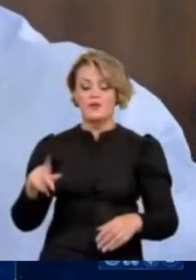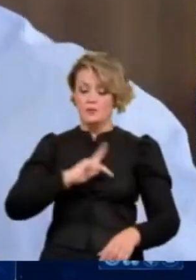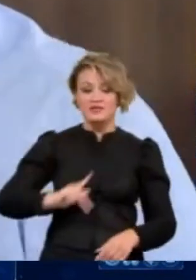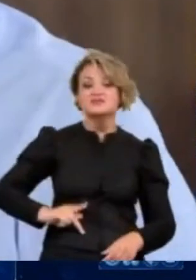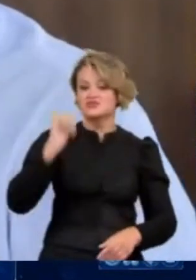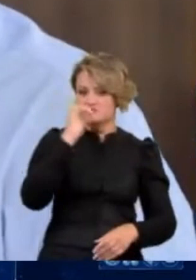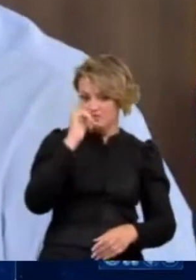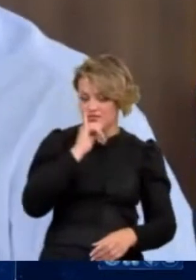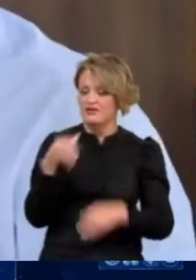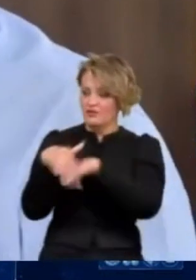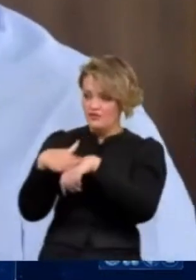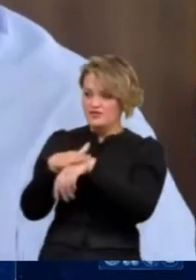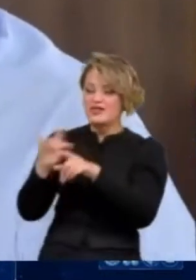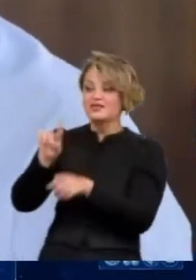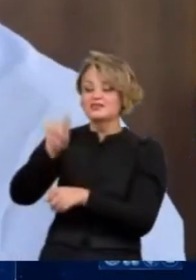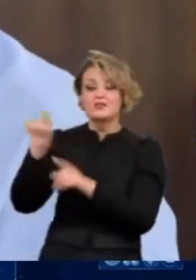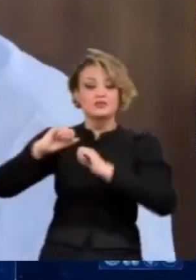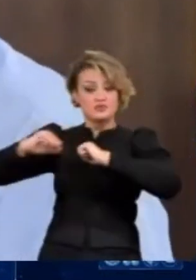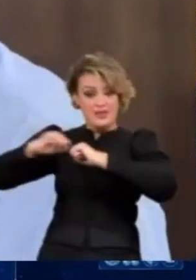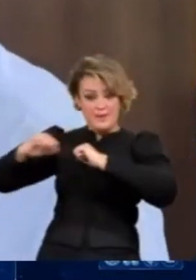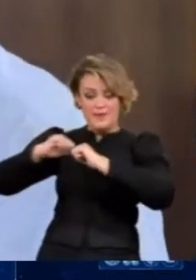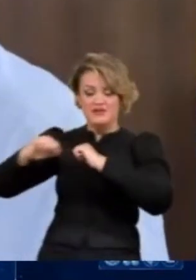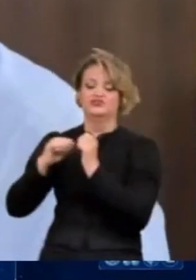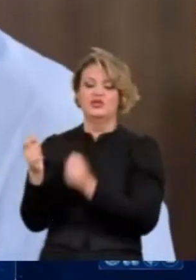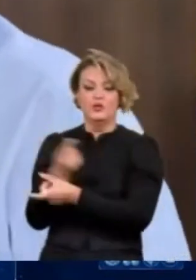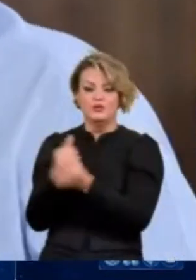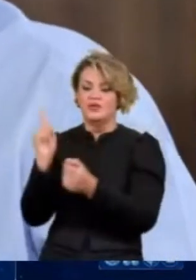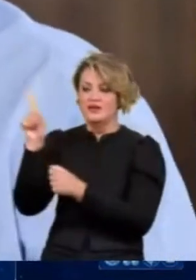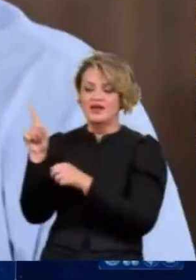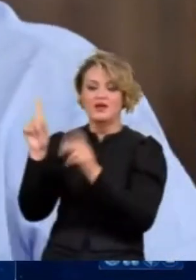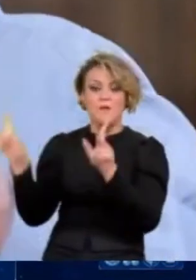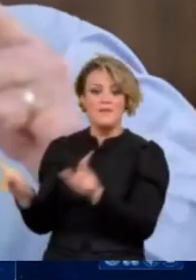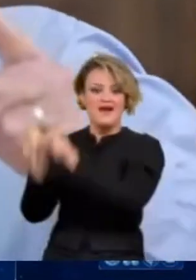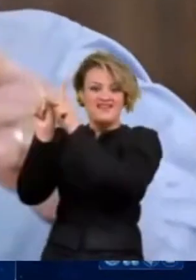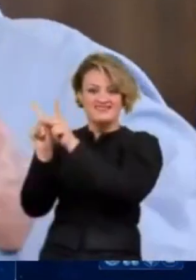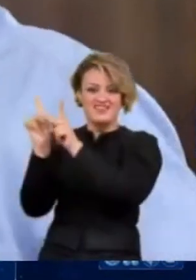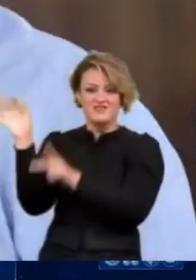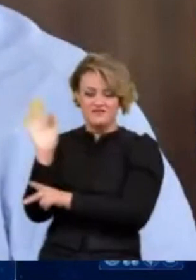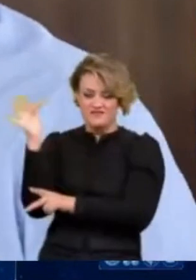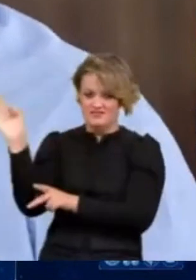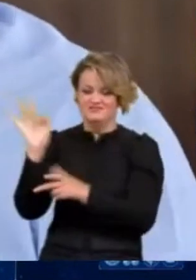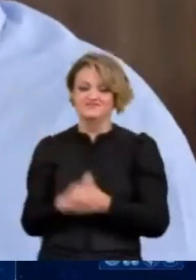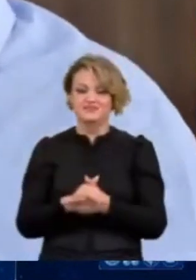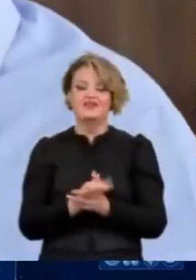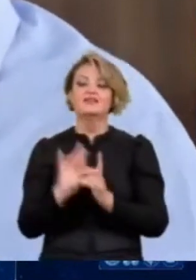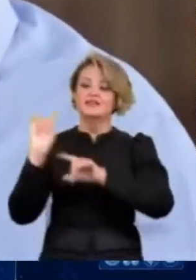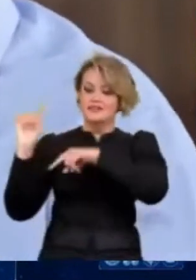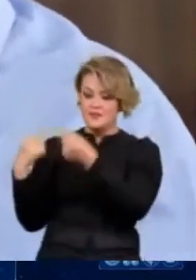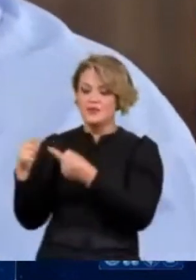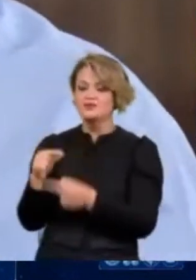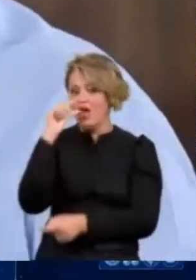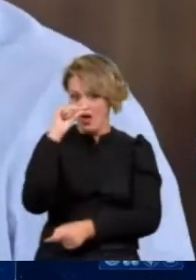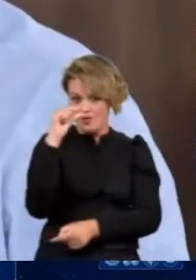vai para todos os suportes né e isso é importantíssimo podcast tem que inclusive o PT sabe